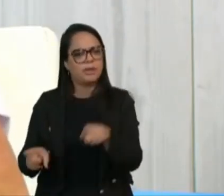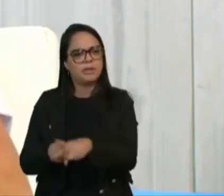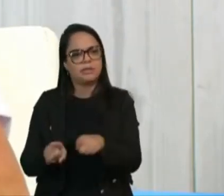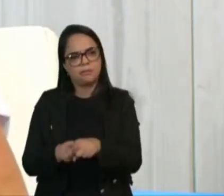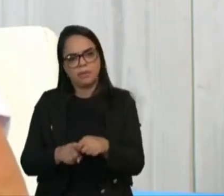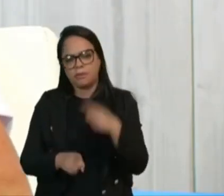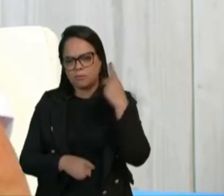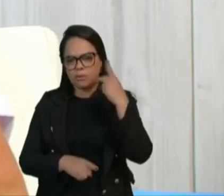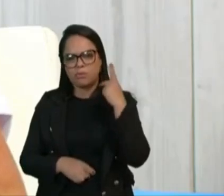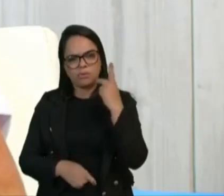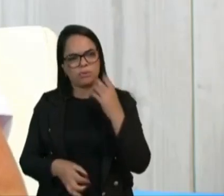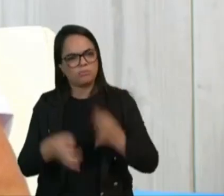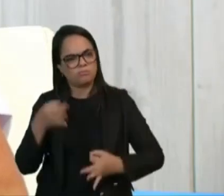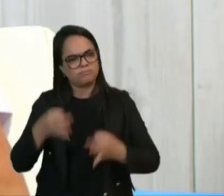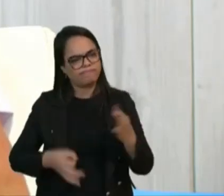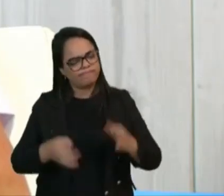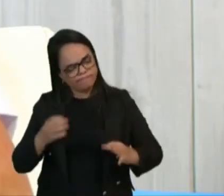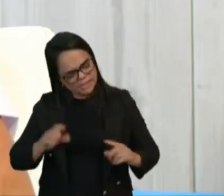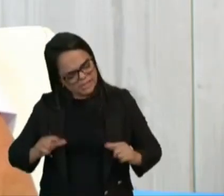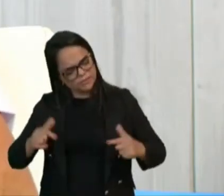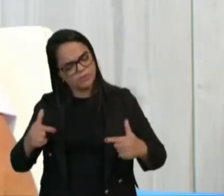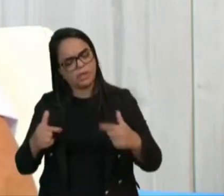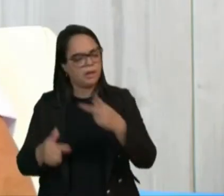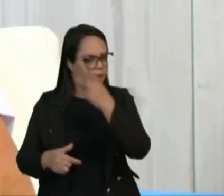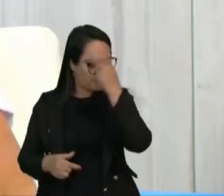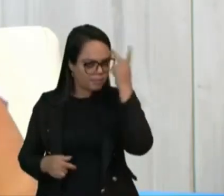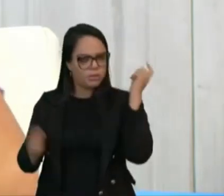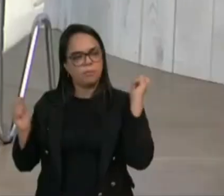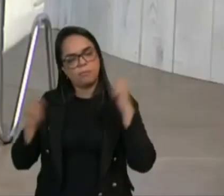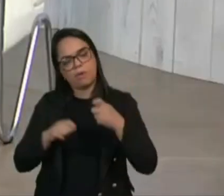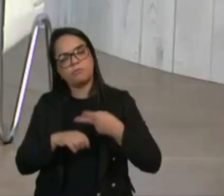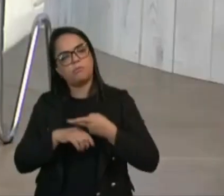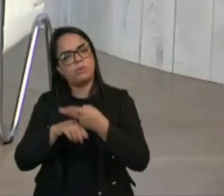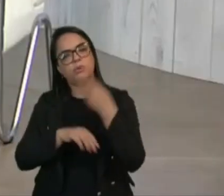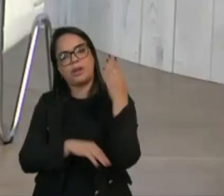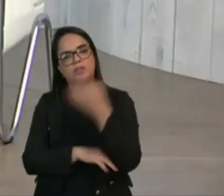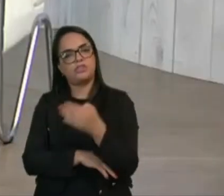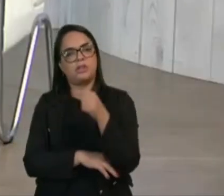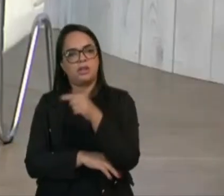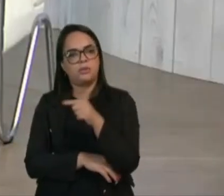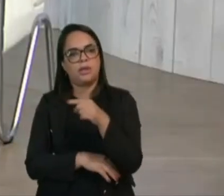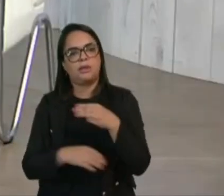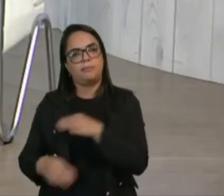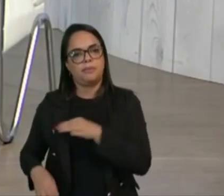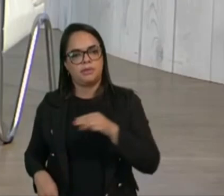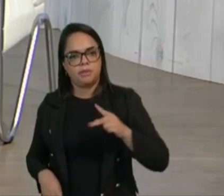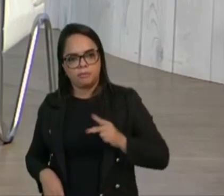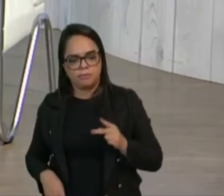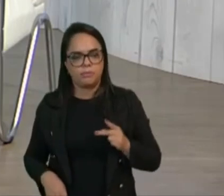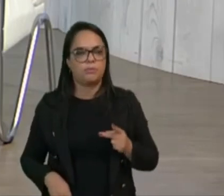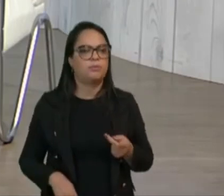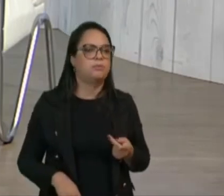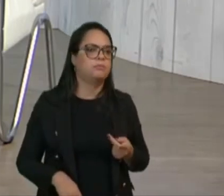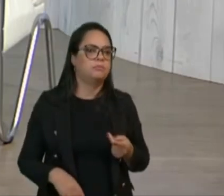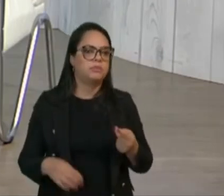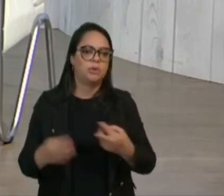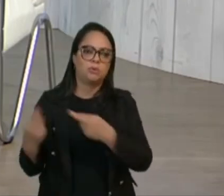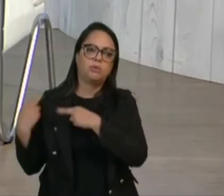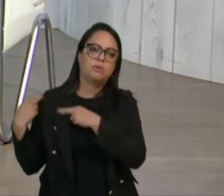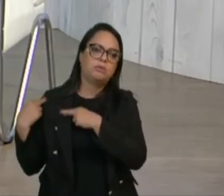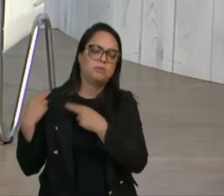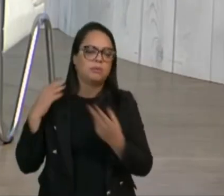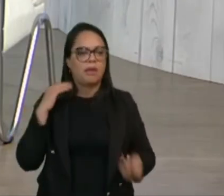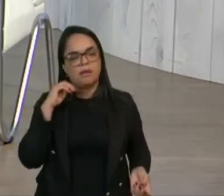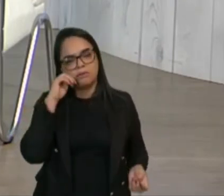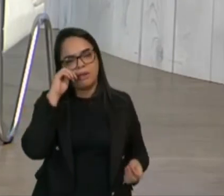de justiça muito combativo, né? Então as pessoas podem até procurar diretamente, né, lá no Ministério Público, fazendo isso de forma responsável.